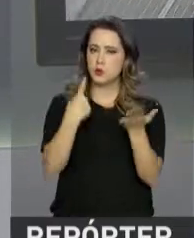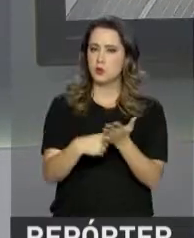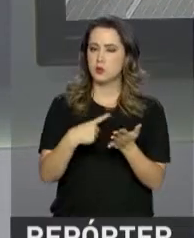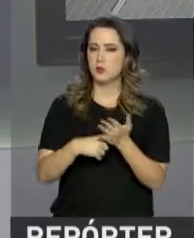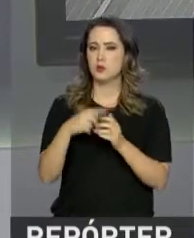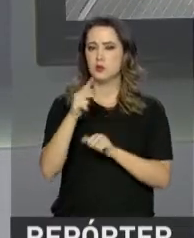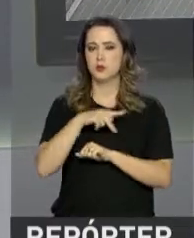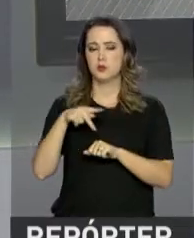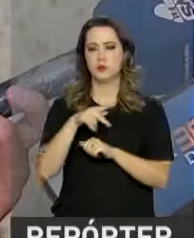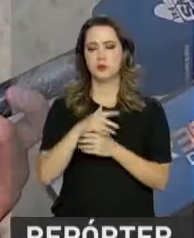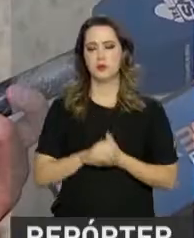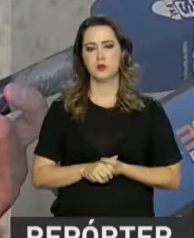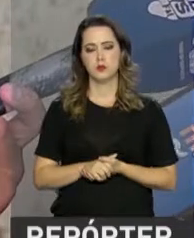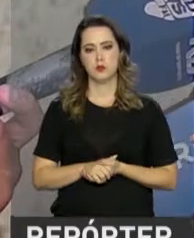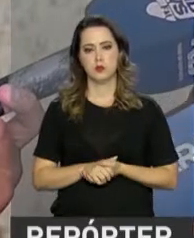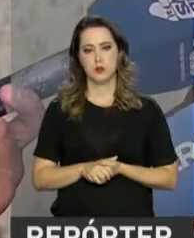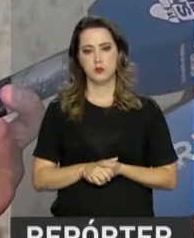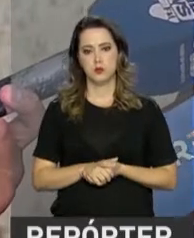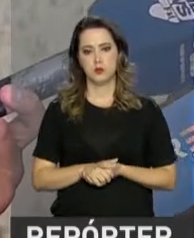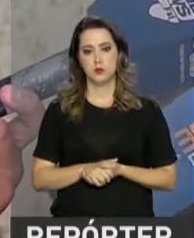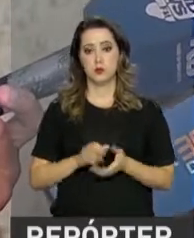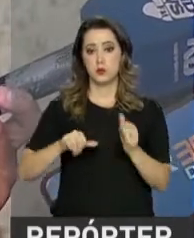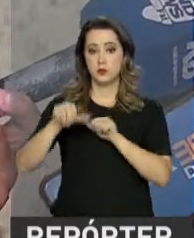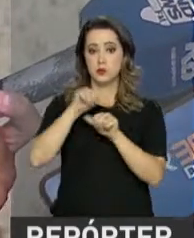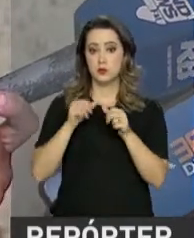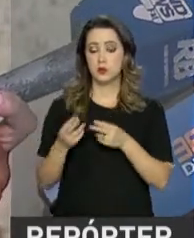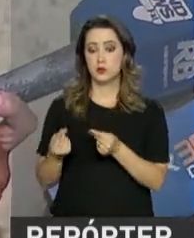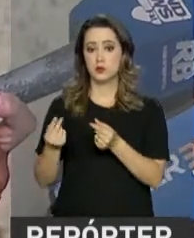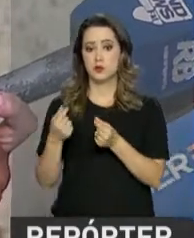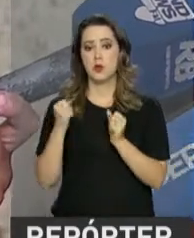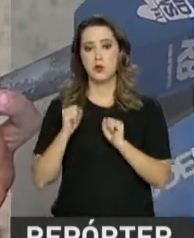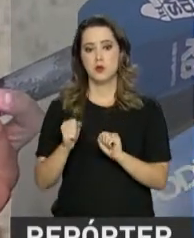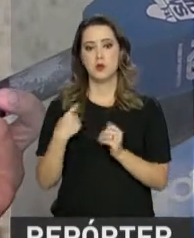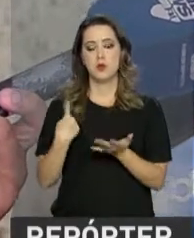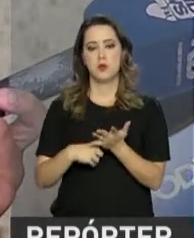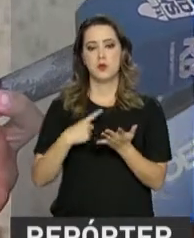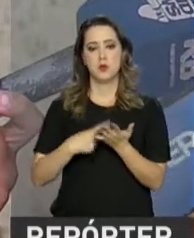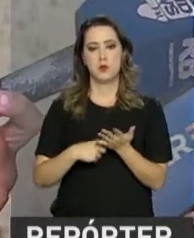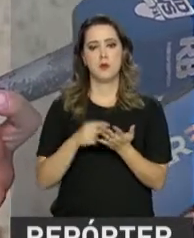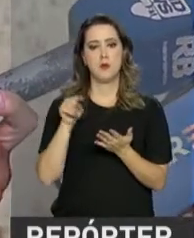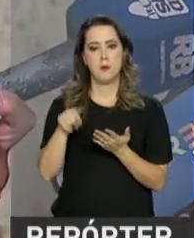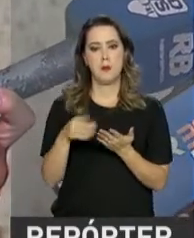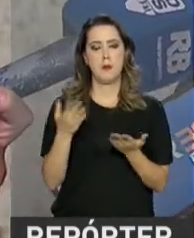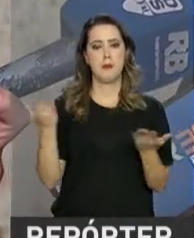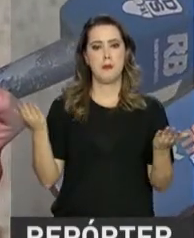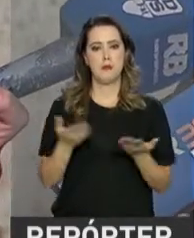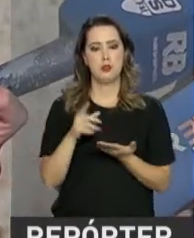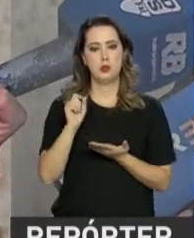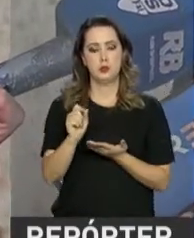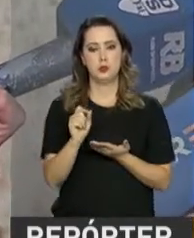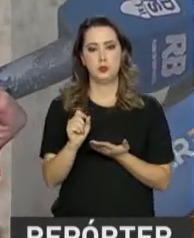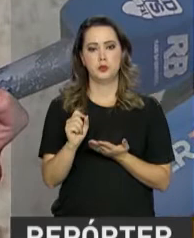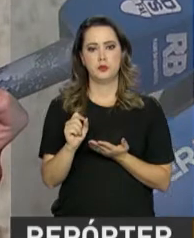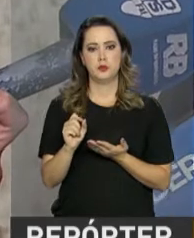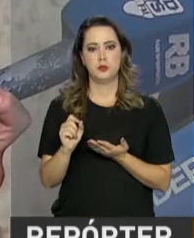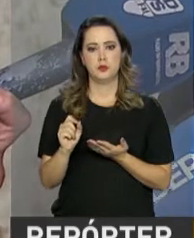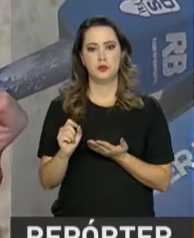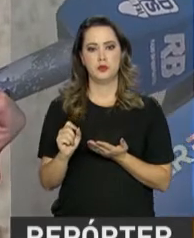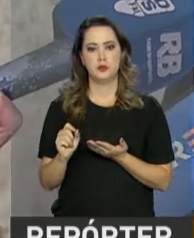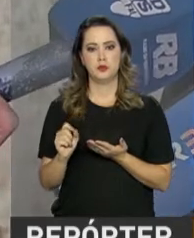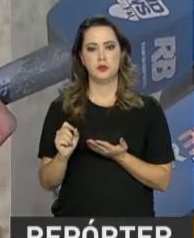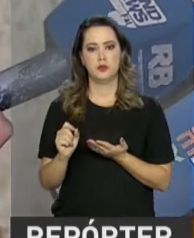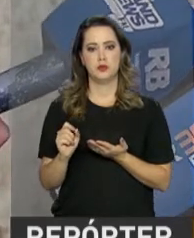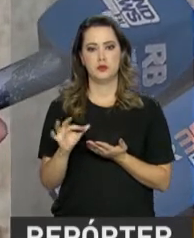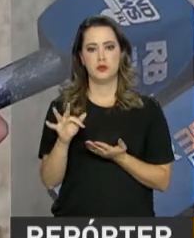do país esse realocamento permitiu que nós cumprimos este compromisso do